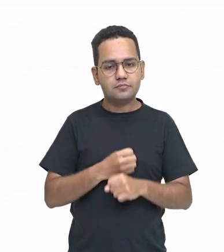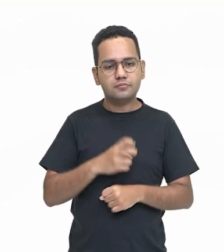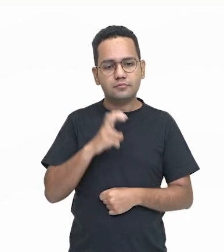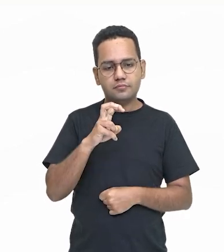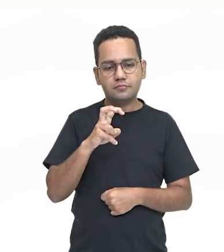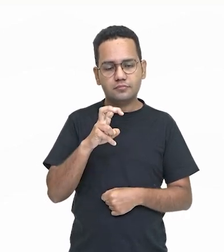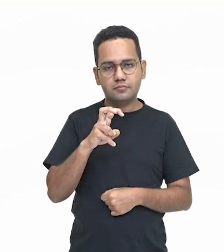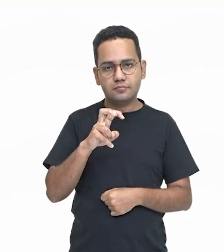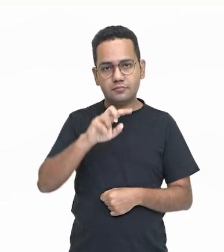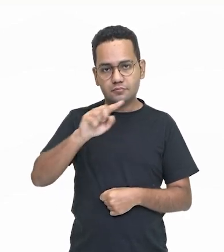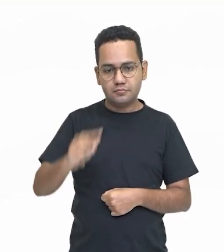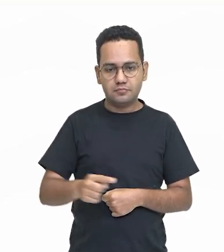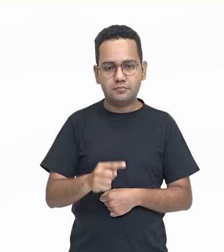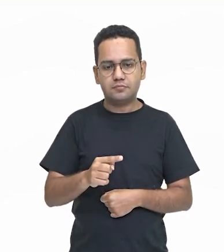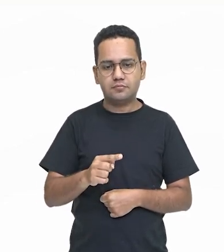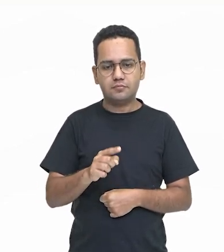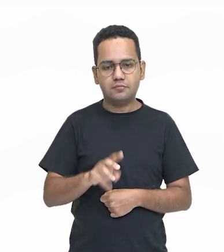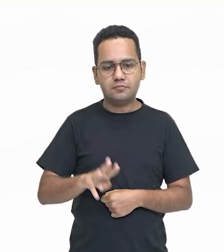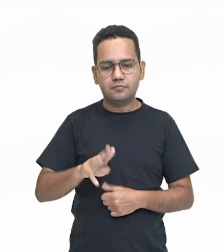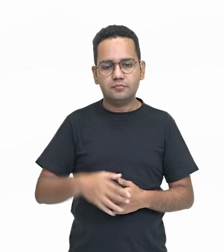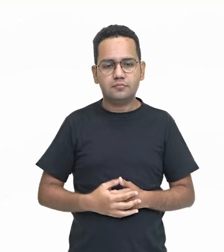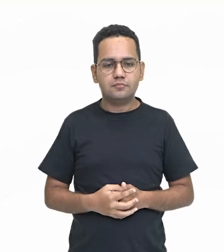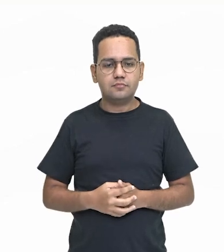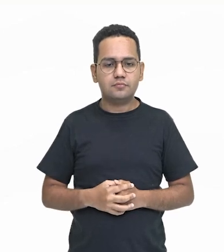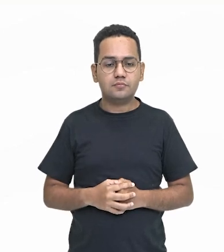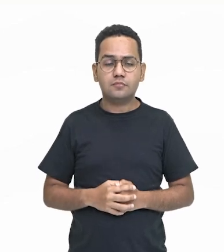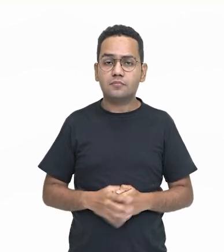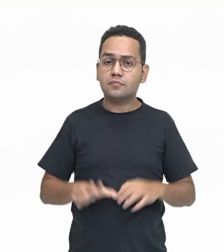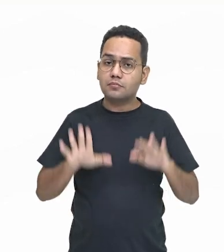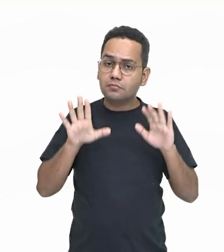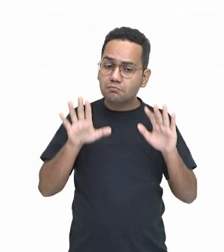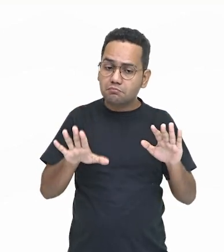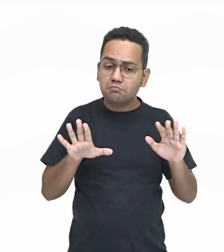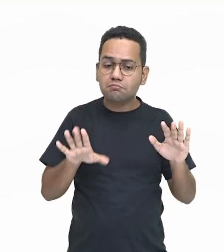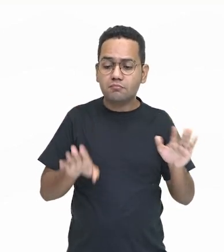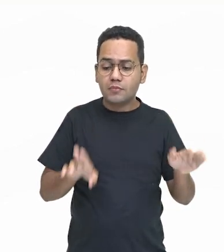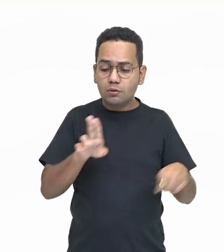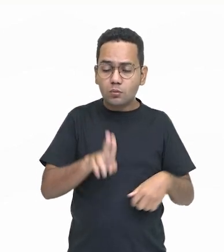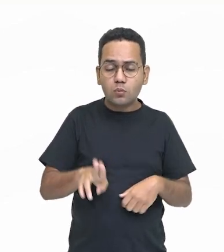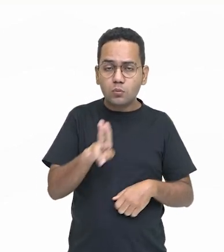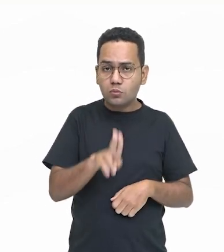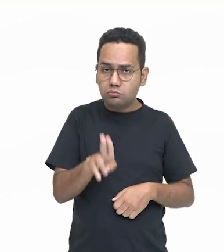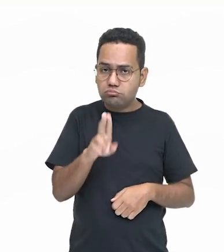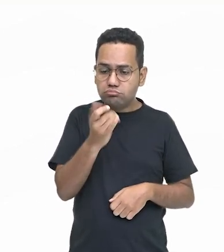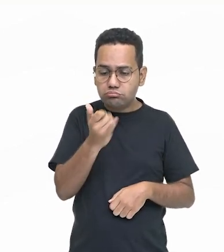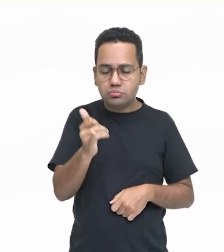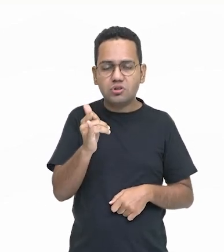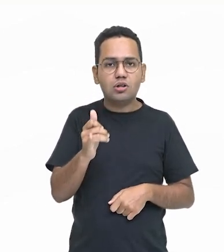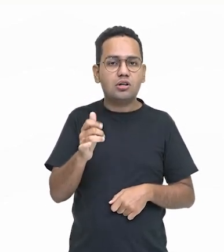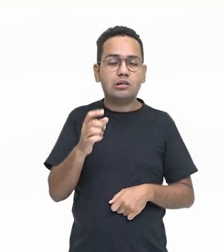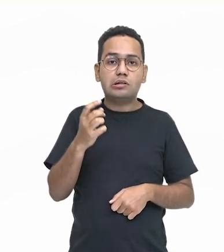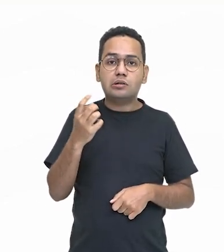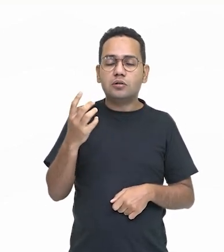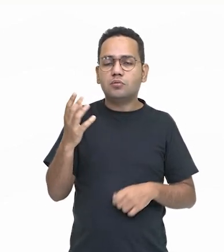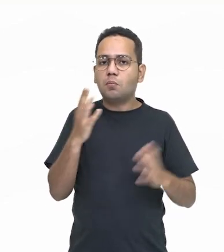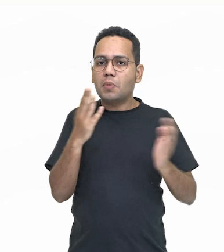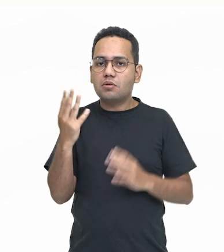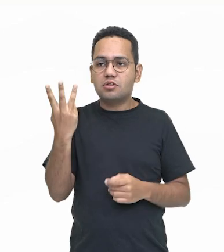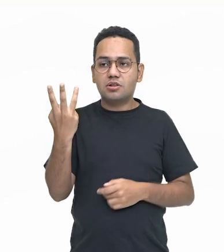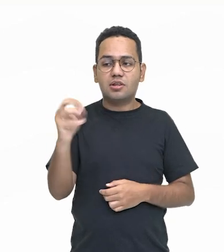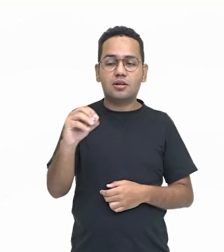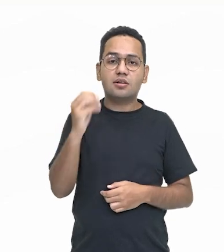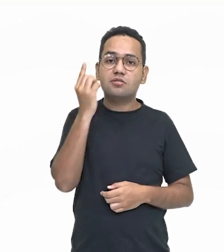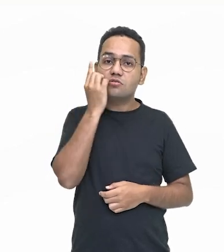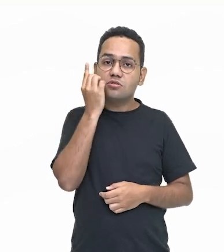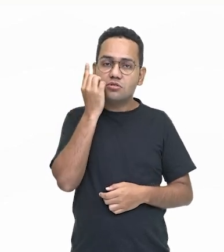certo? Agora, pessoal, elas eram ligadas por 30 dias, né? Então eu tenho que multiplicar isso aqui por